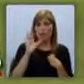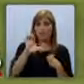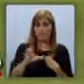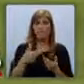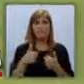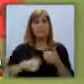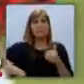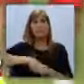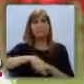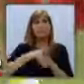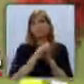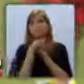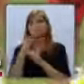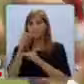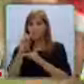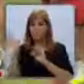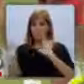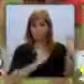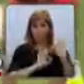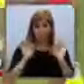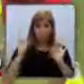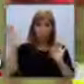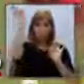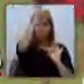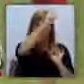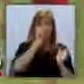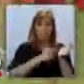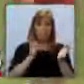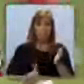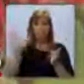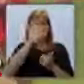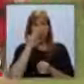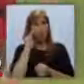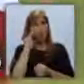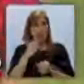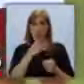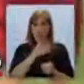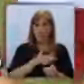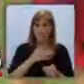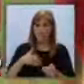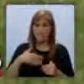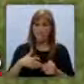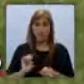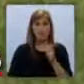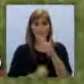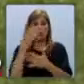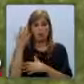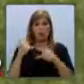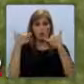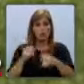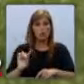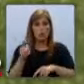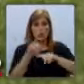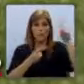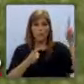prontos a competir, na digressão pela América do Norte. O primeiro teste ao novo Benfica acontece esta madrugada, depois da 1:30 da